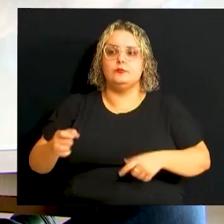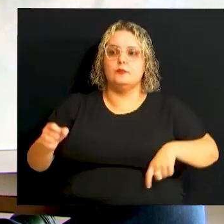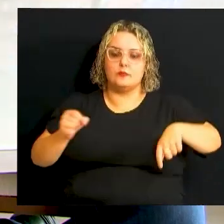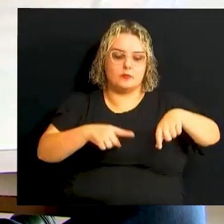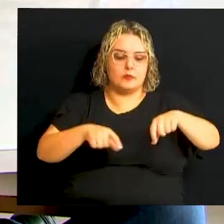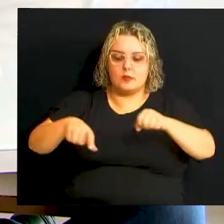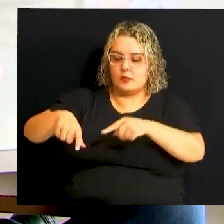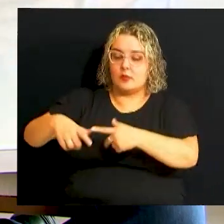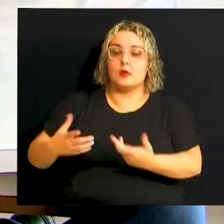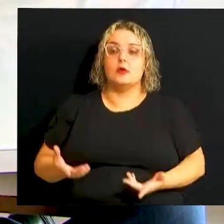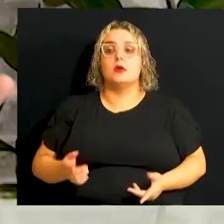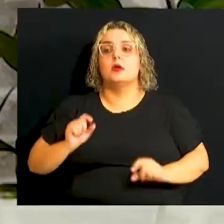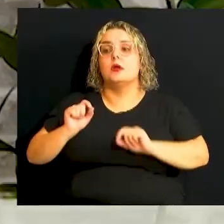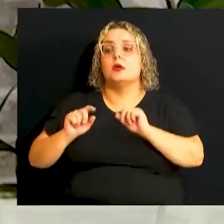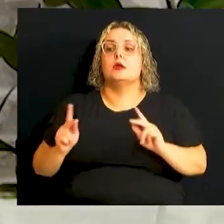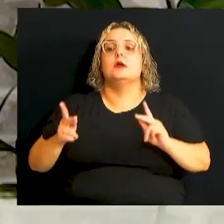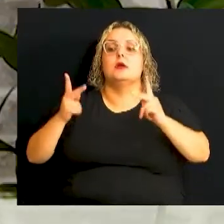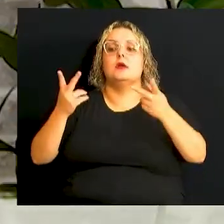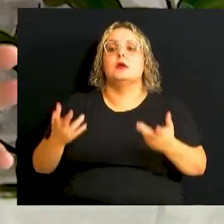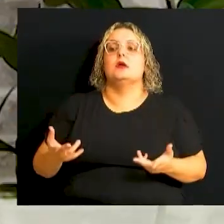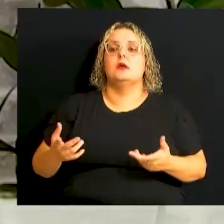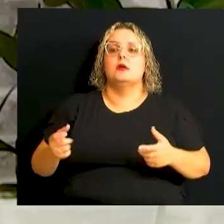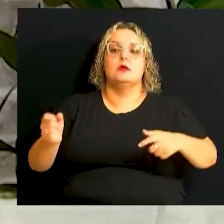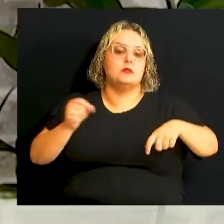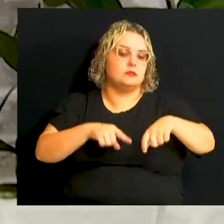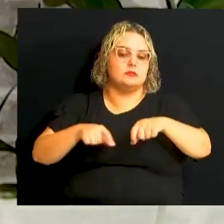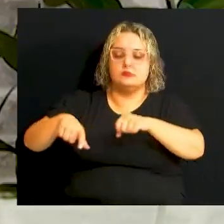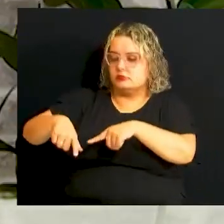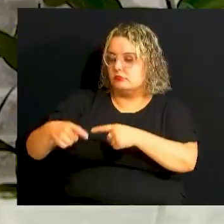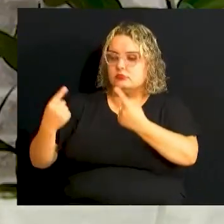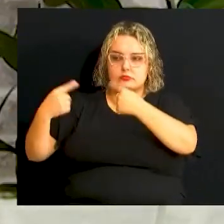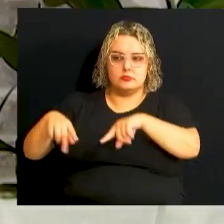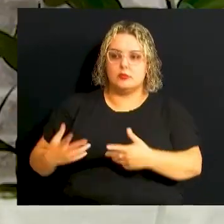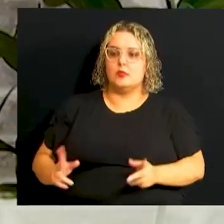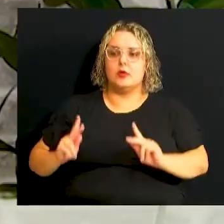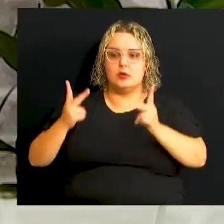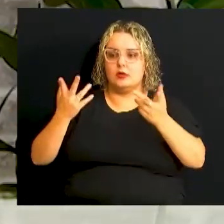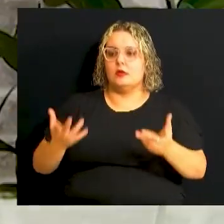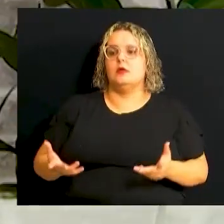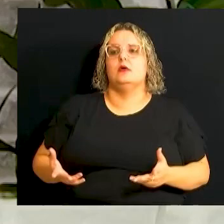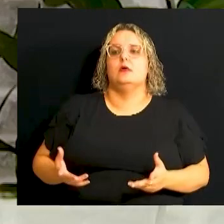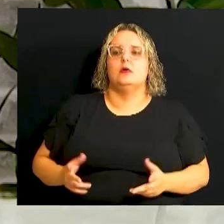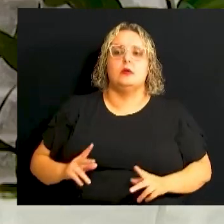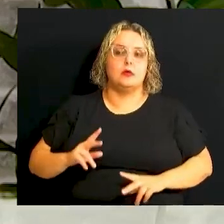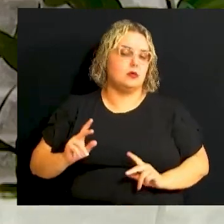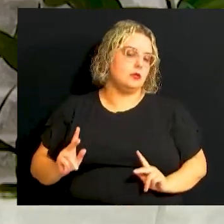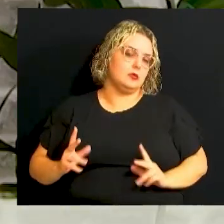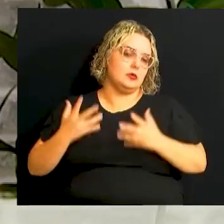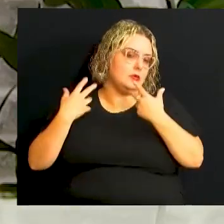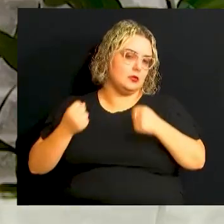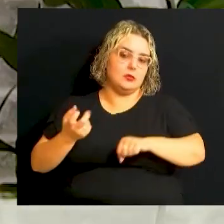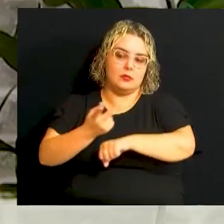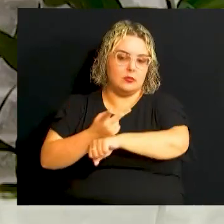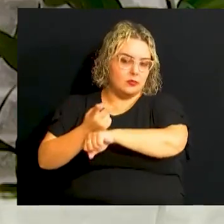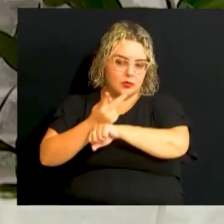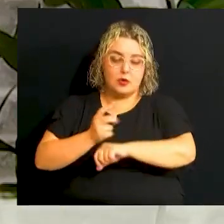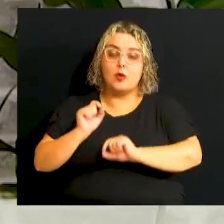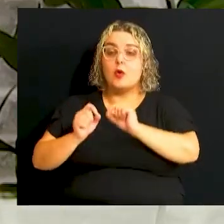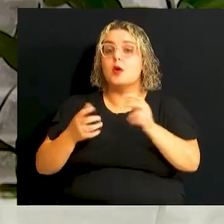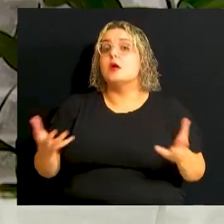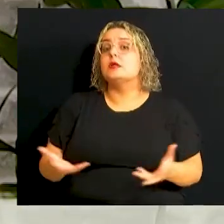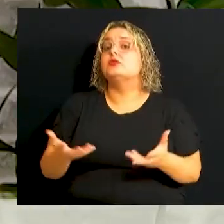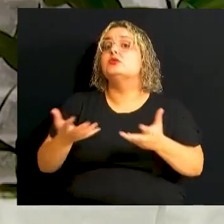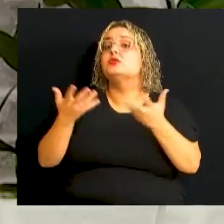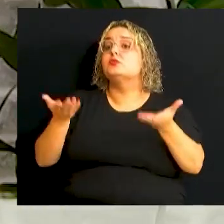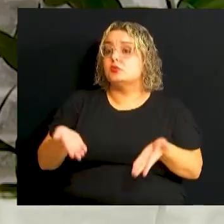um jogo de futebol. E aí quem ganhar aquele campeonato, né, quem for o campeão, ganha um prêmio. O que a